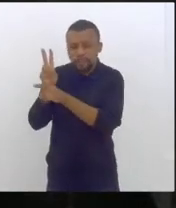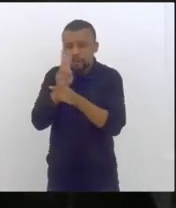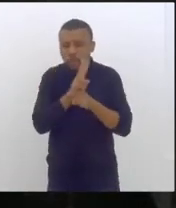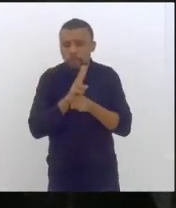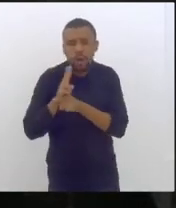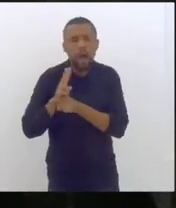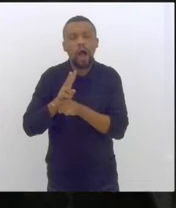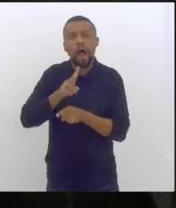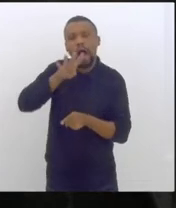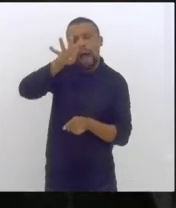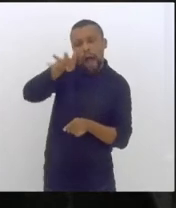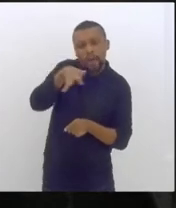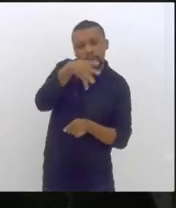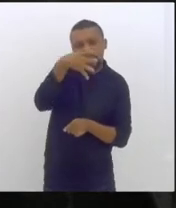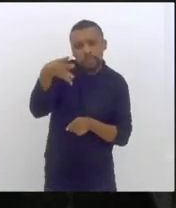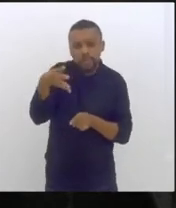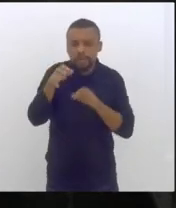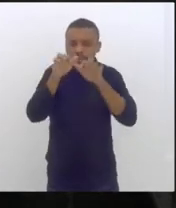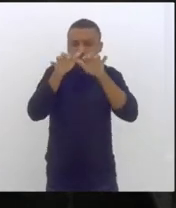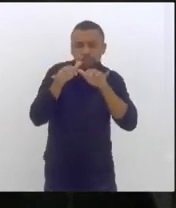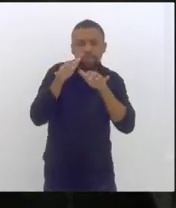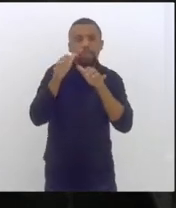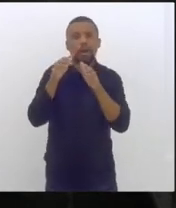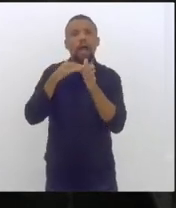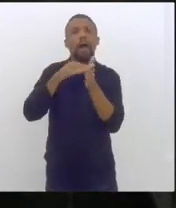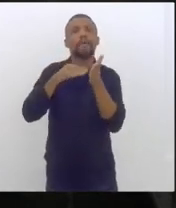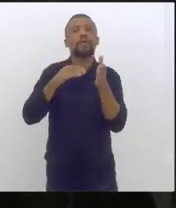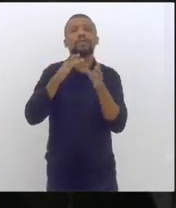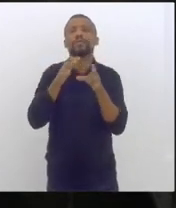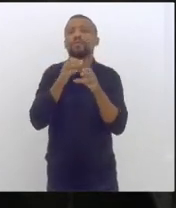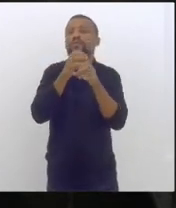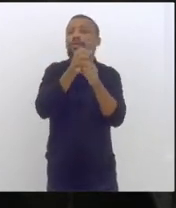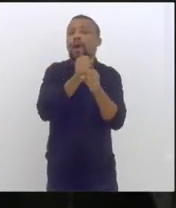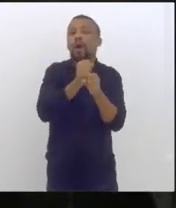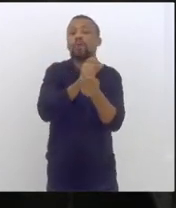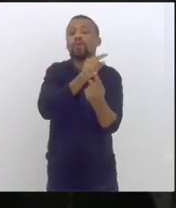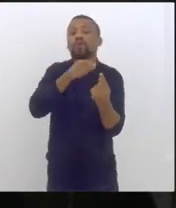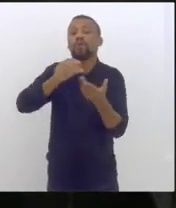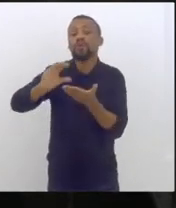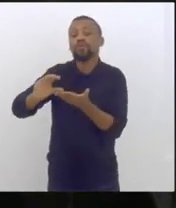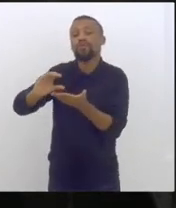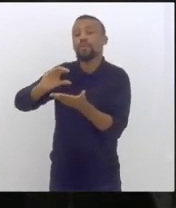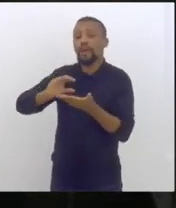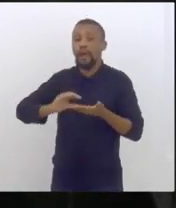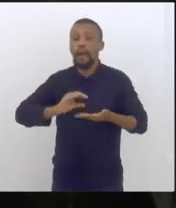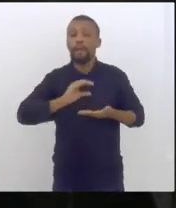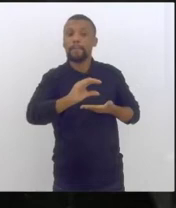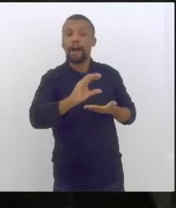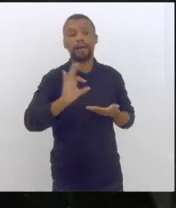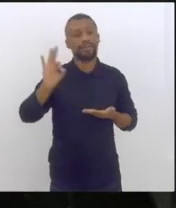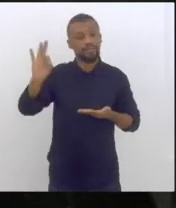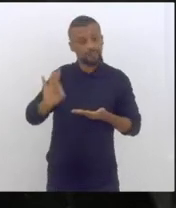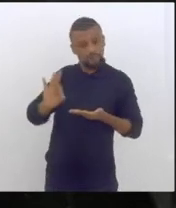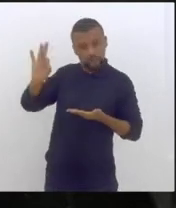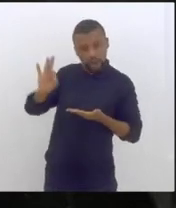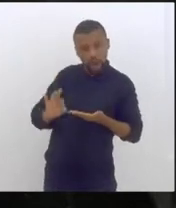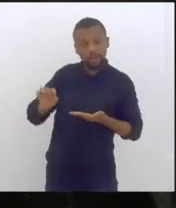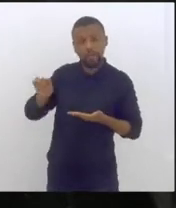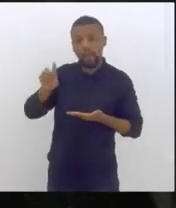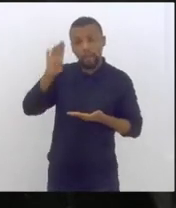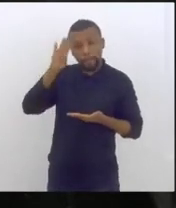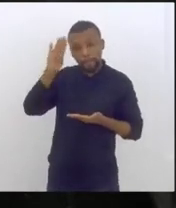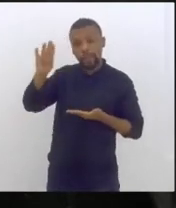e toda a metodologia de cálculo para os repasses dos royalties e principalmente das